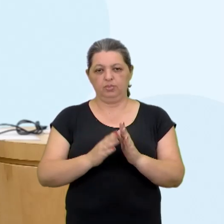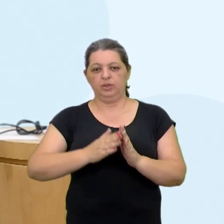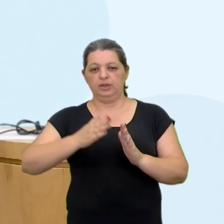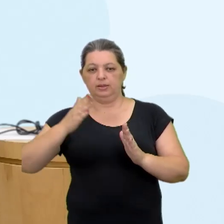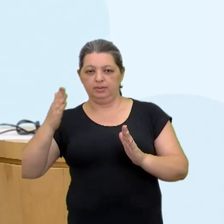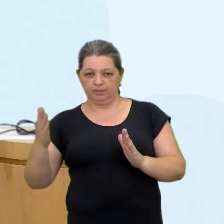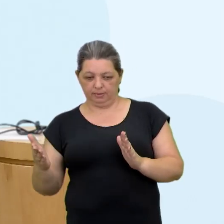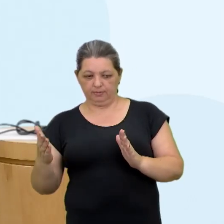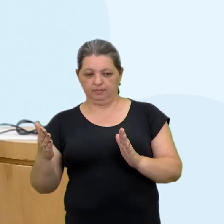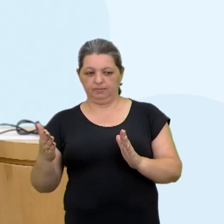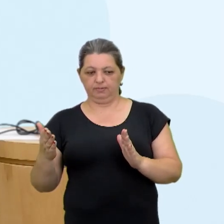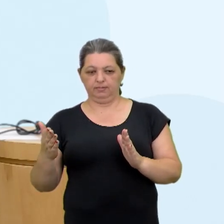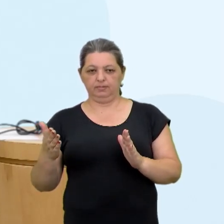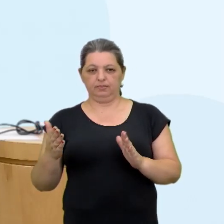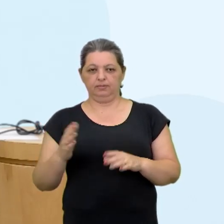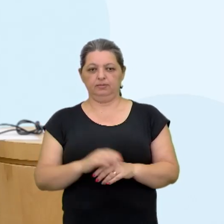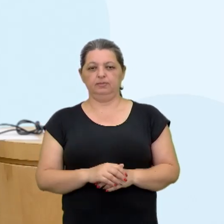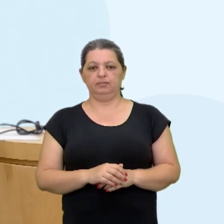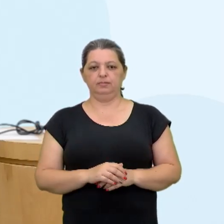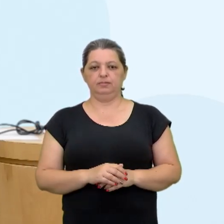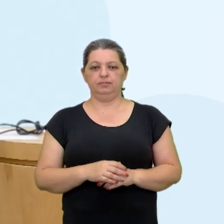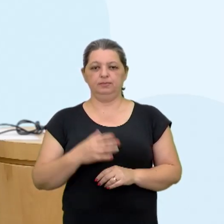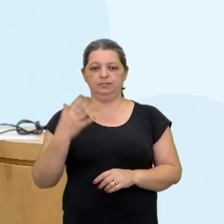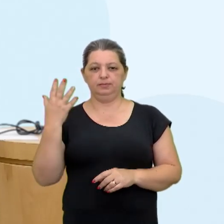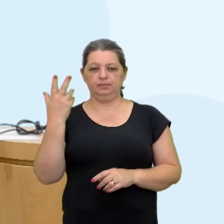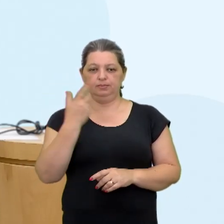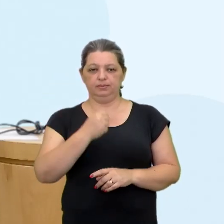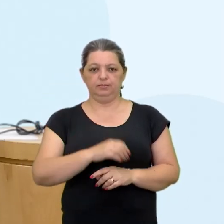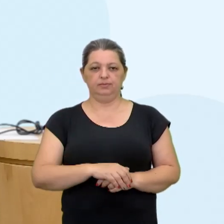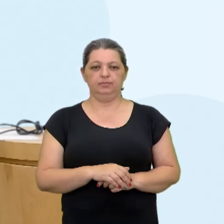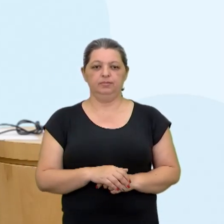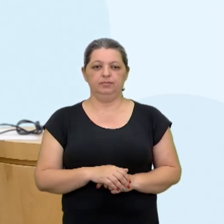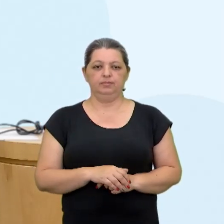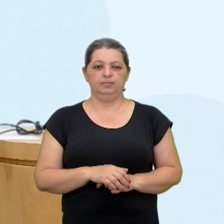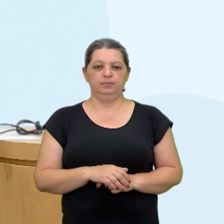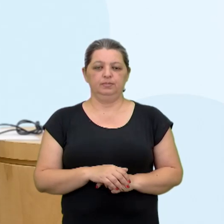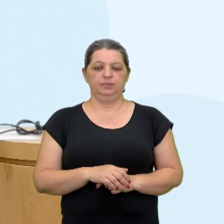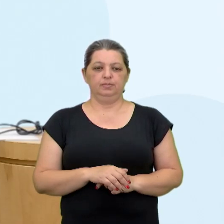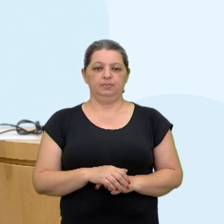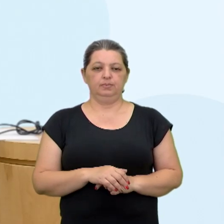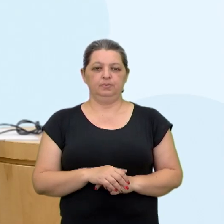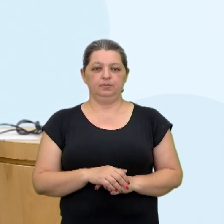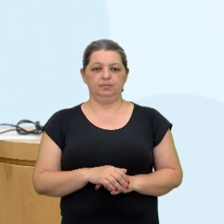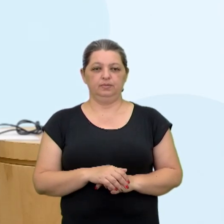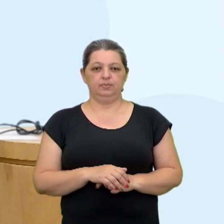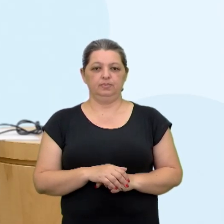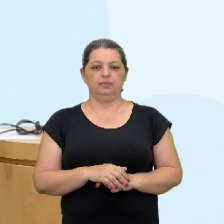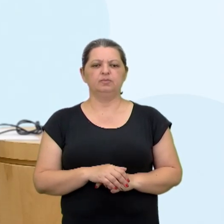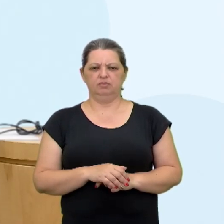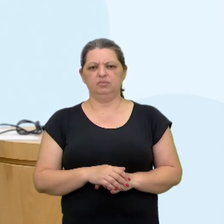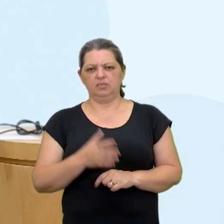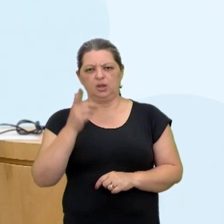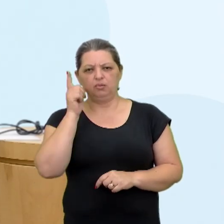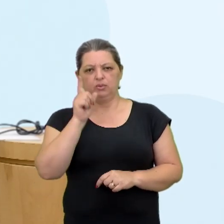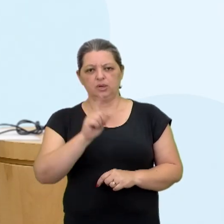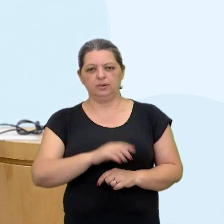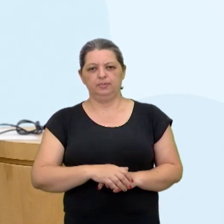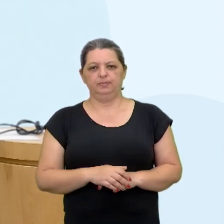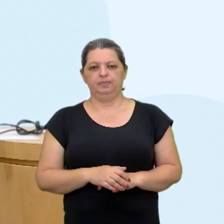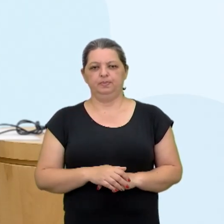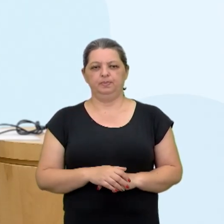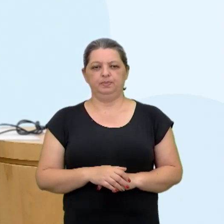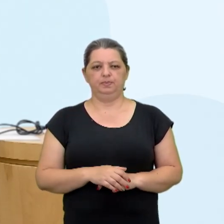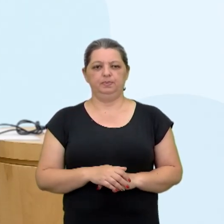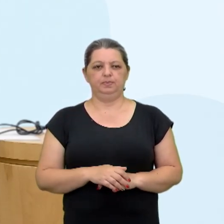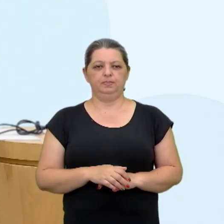bem bonito e bem beautiful, a gente tem... Se eu conseguir, óbvio, né? Não, vai dar certo. A gente tem